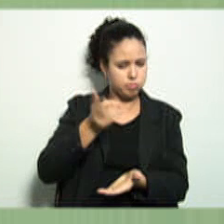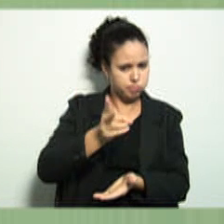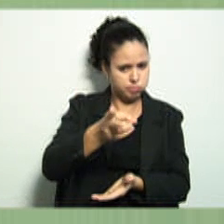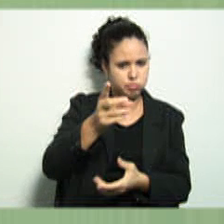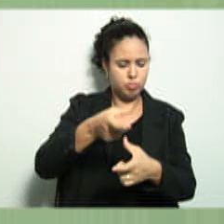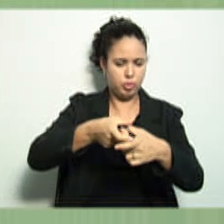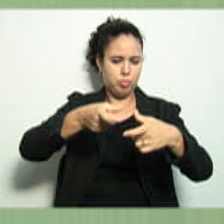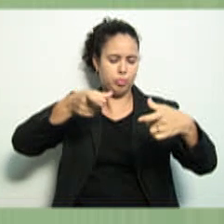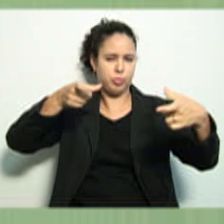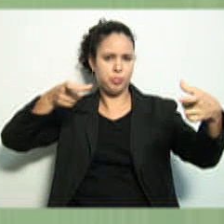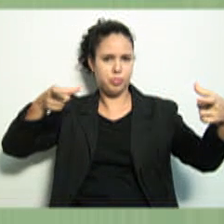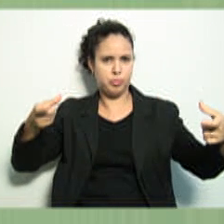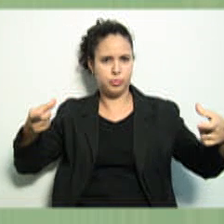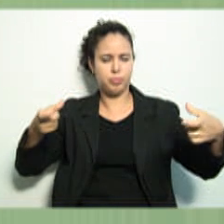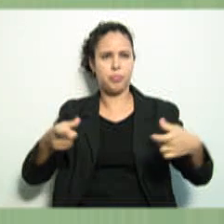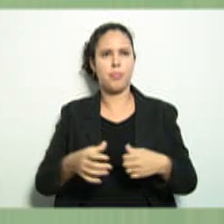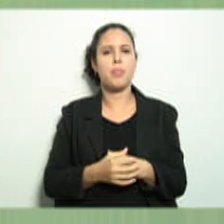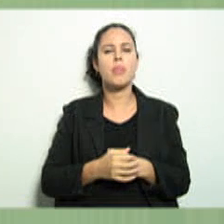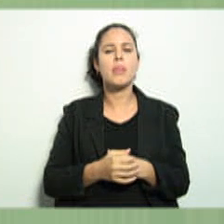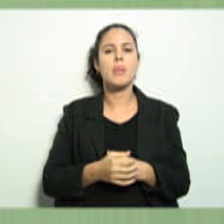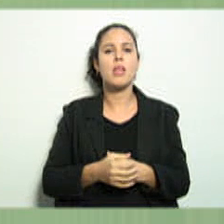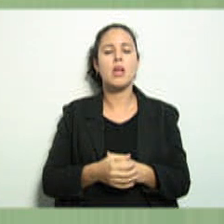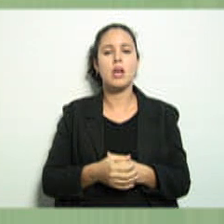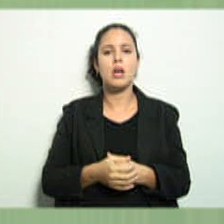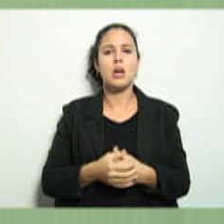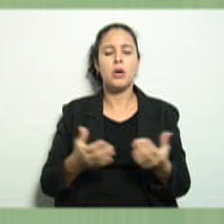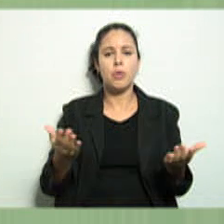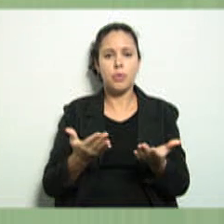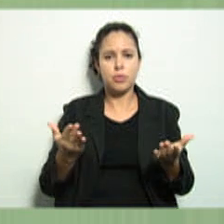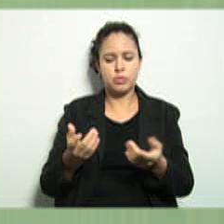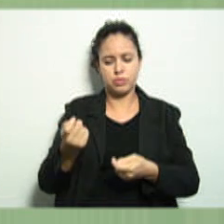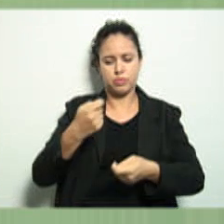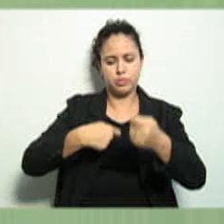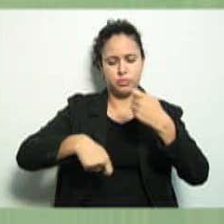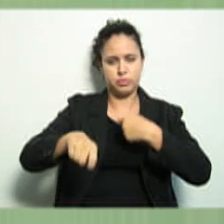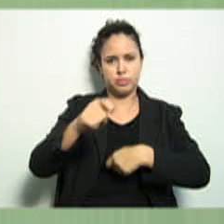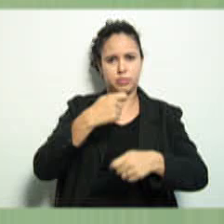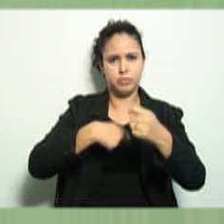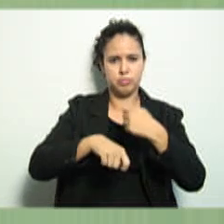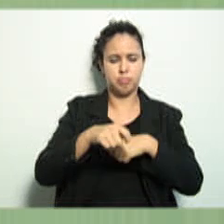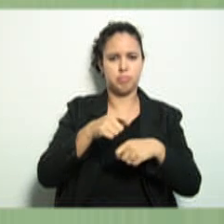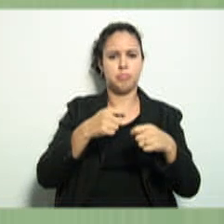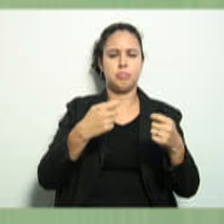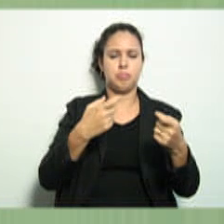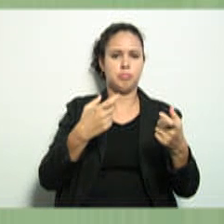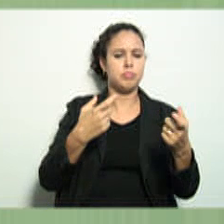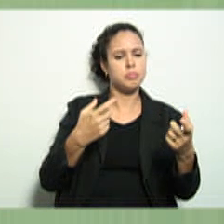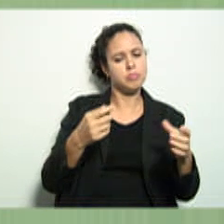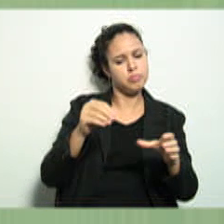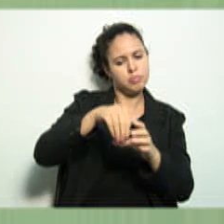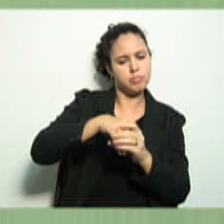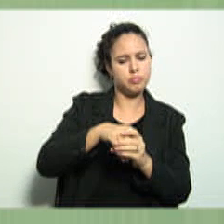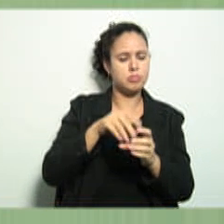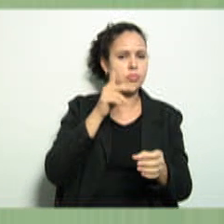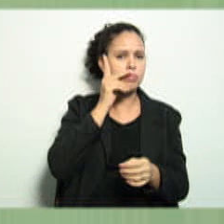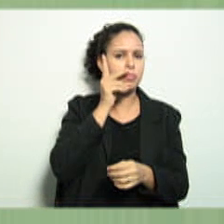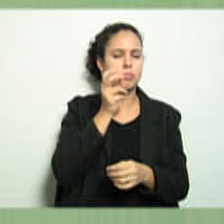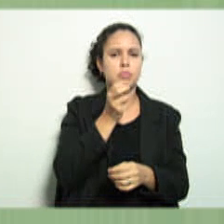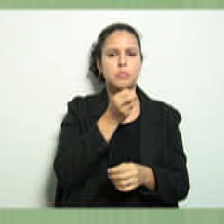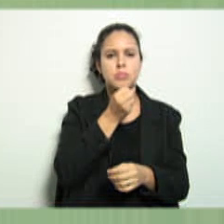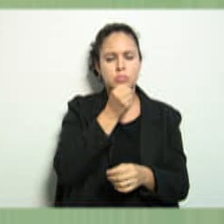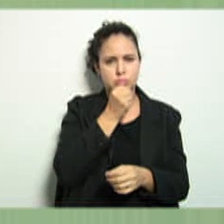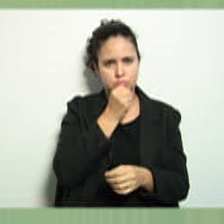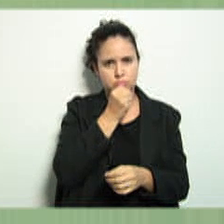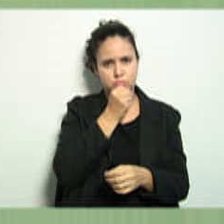Trouxe maior complexidade da economia local e fortaleceu os núcleos urbanos. Nós estamos em Porto Velho, na